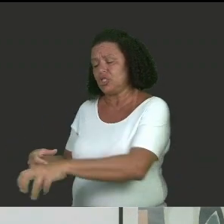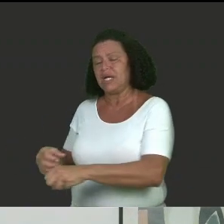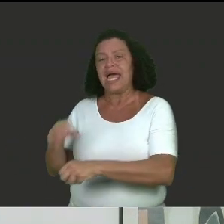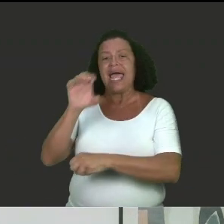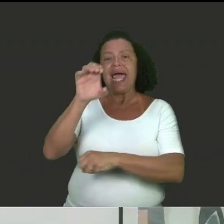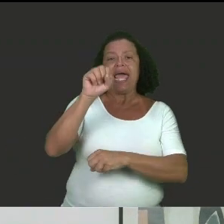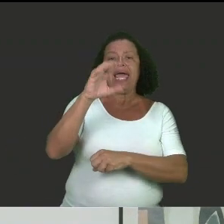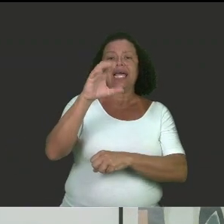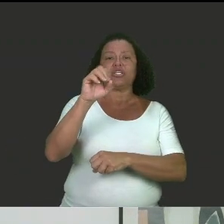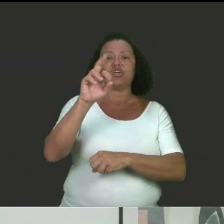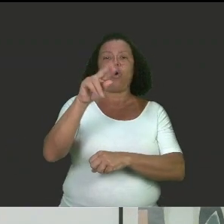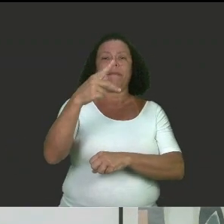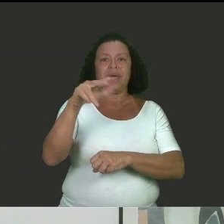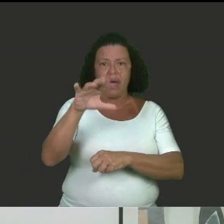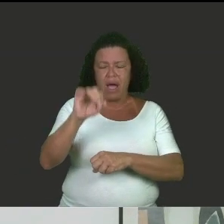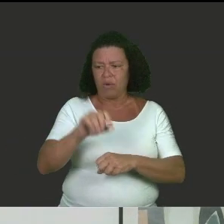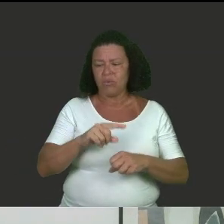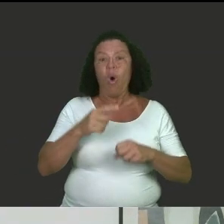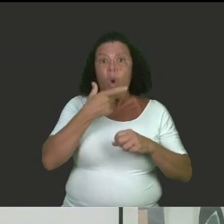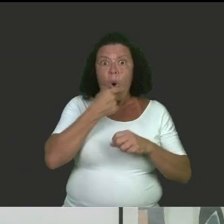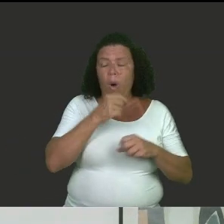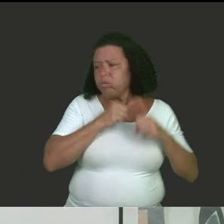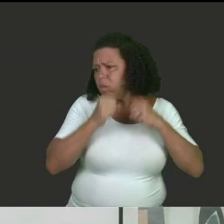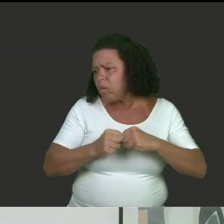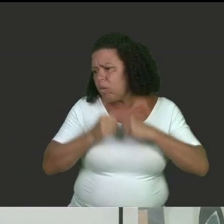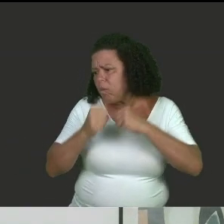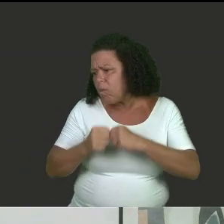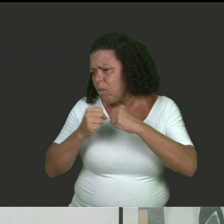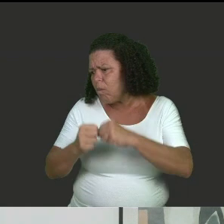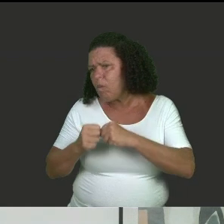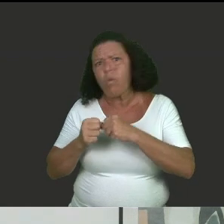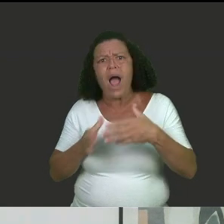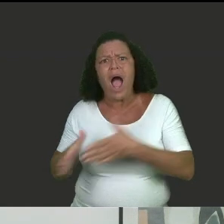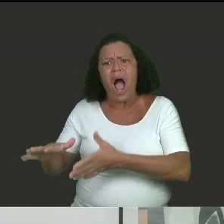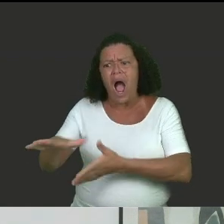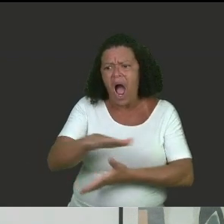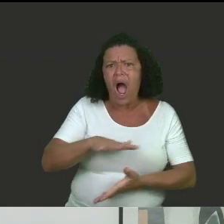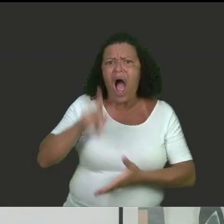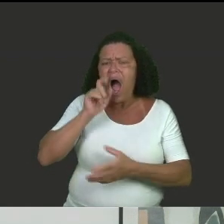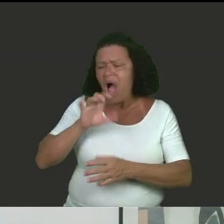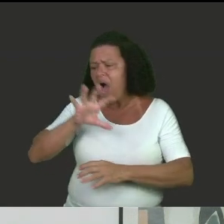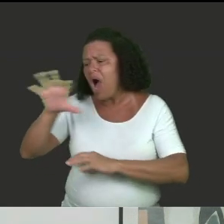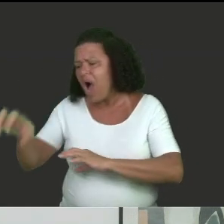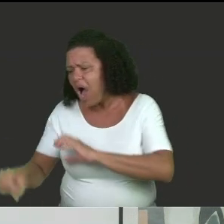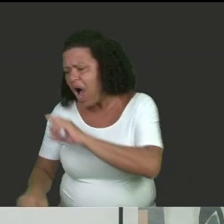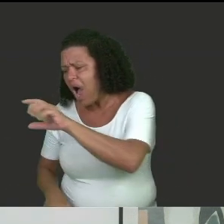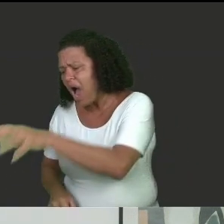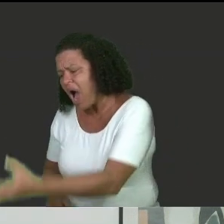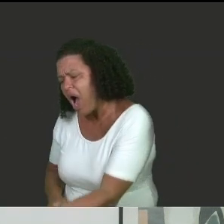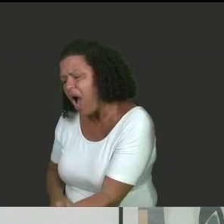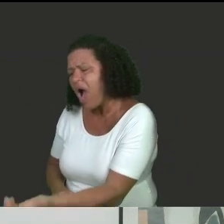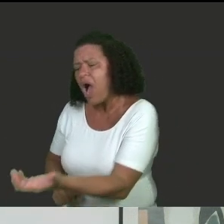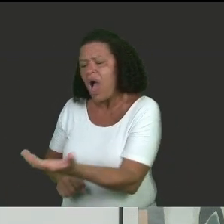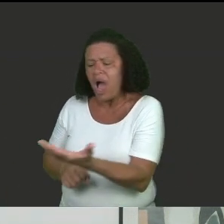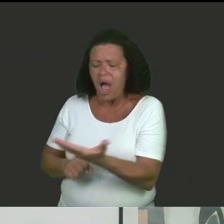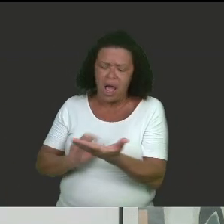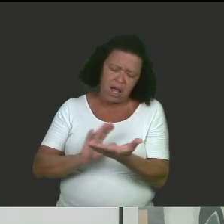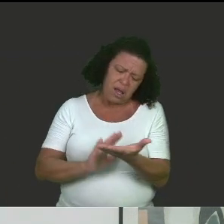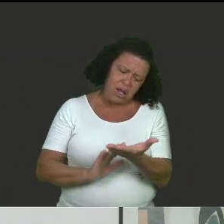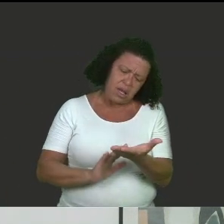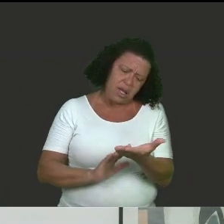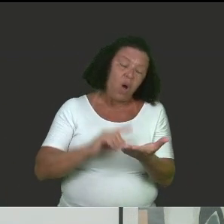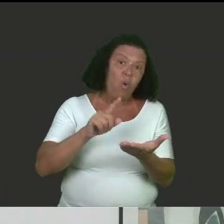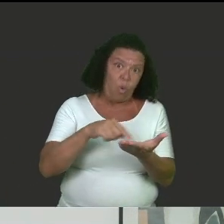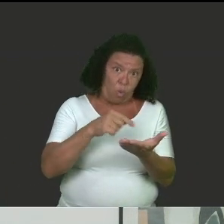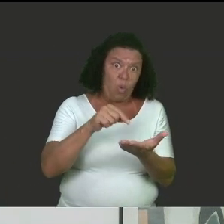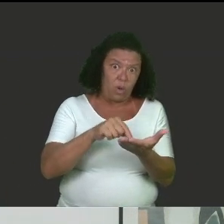O monge correu pela margem do rio, meteu-se na água e tomou o bichinho na mão. Quando trazia para